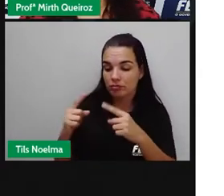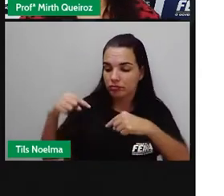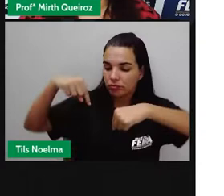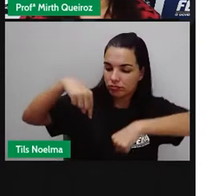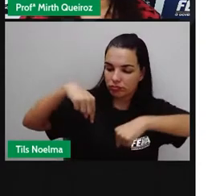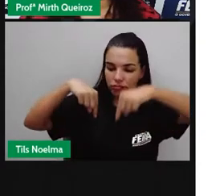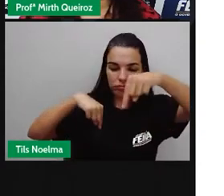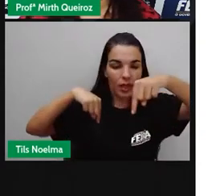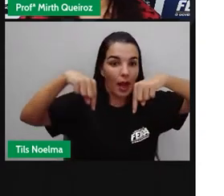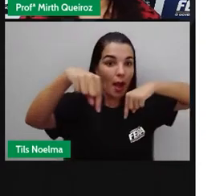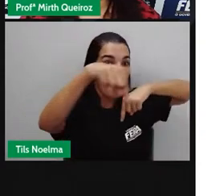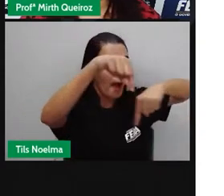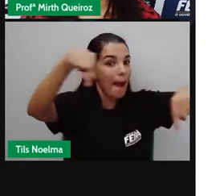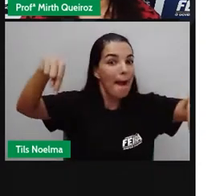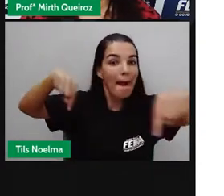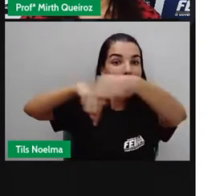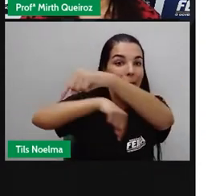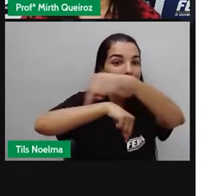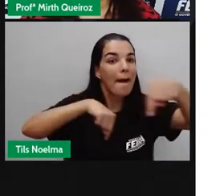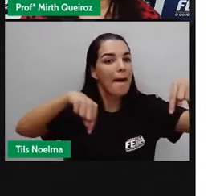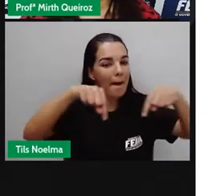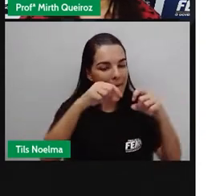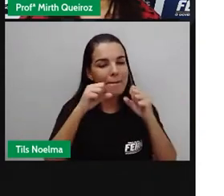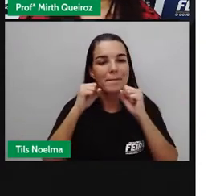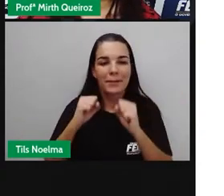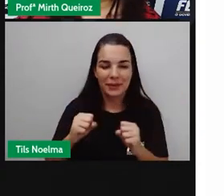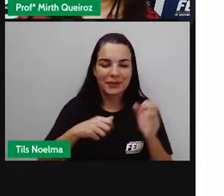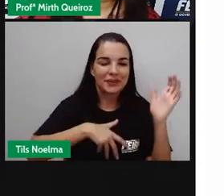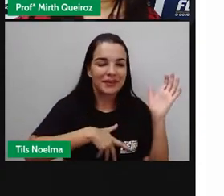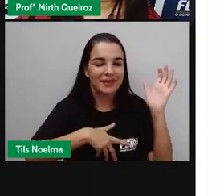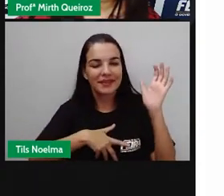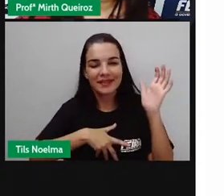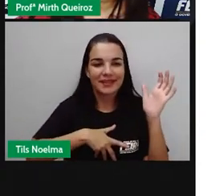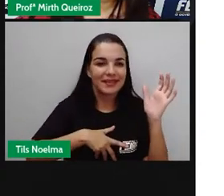e cavalheiro vão trocando de par. E até